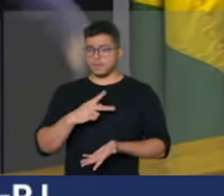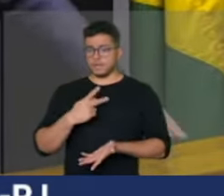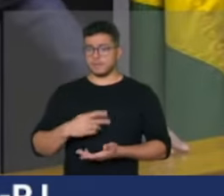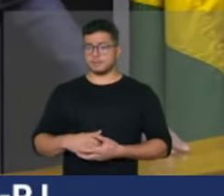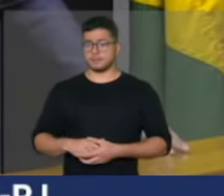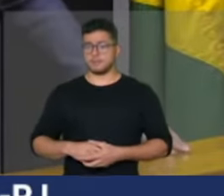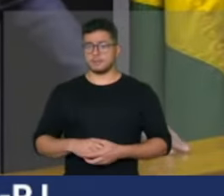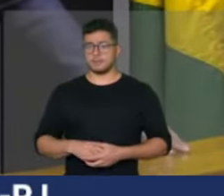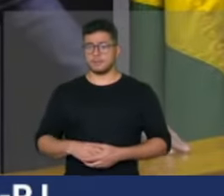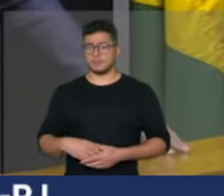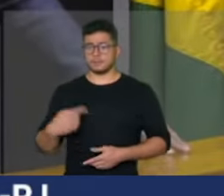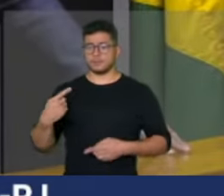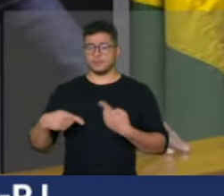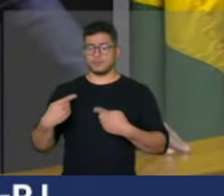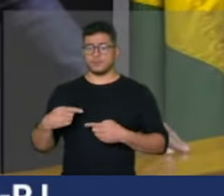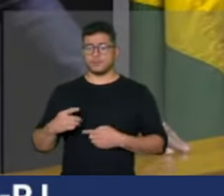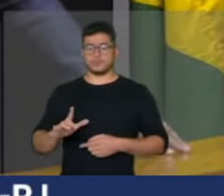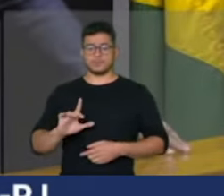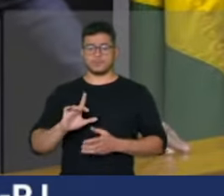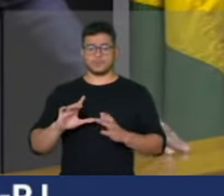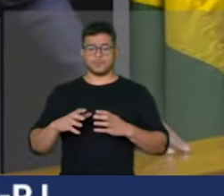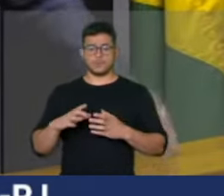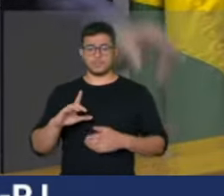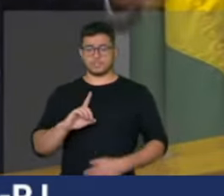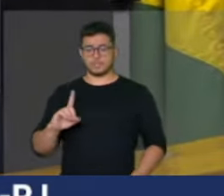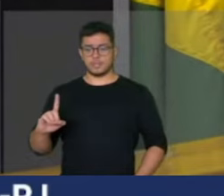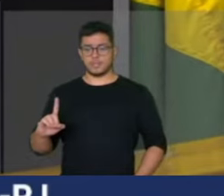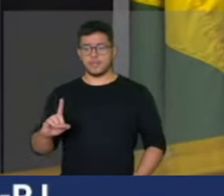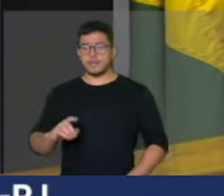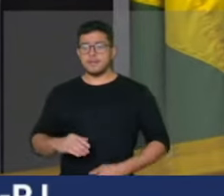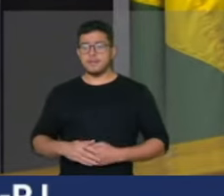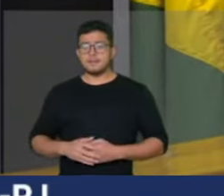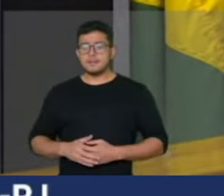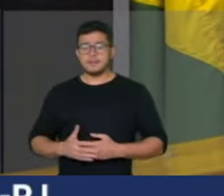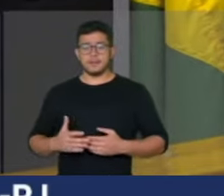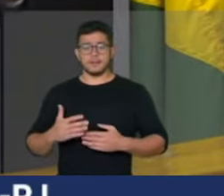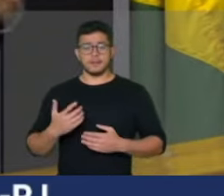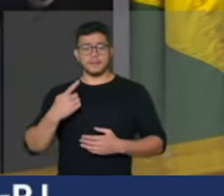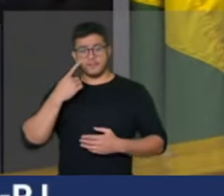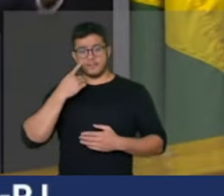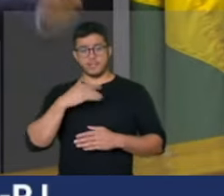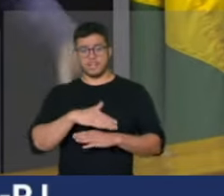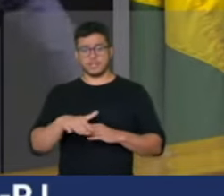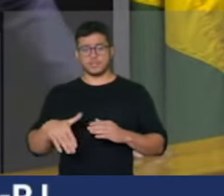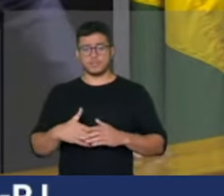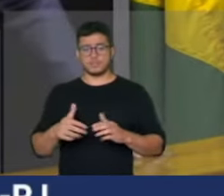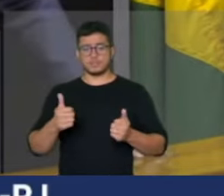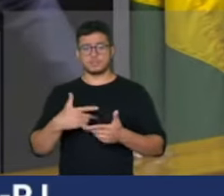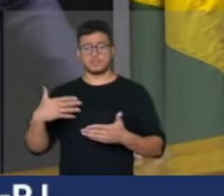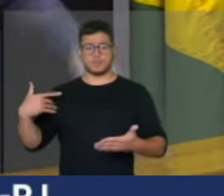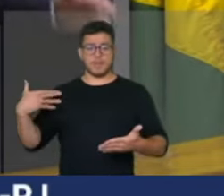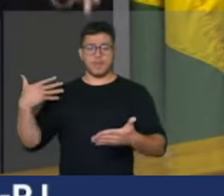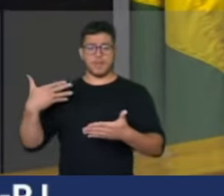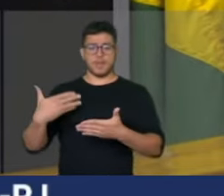os políticos conservadores, políticos de direita. Veja tudo o que vem acontecendo desde 2020.